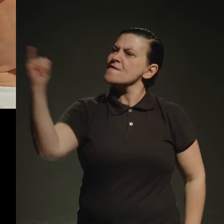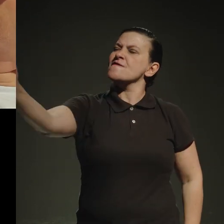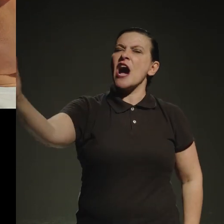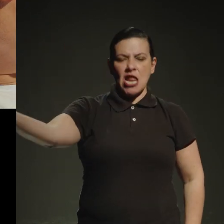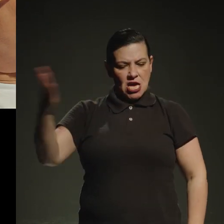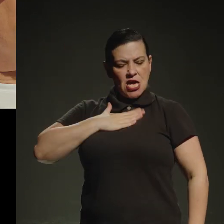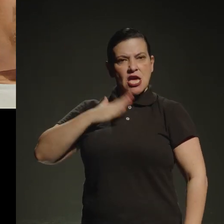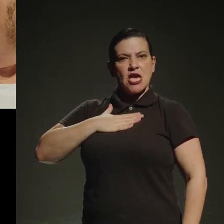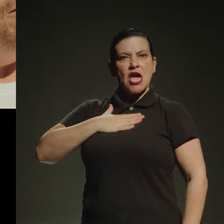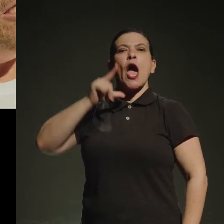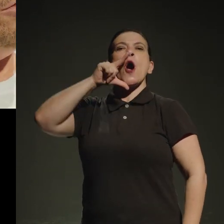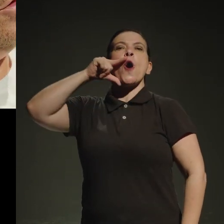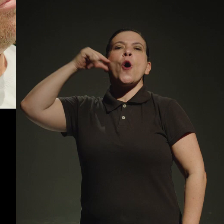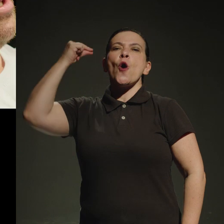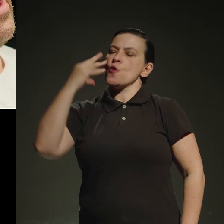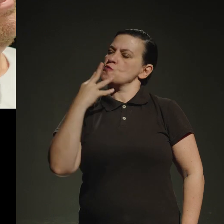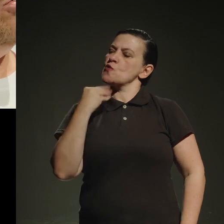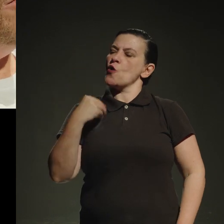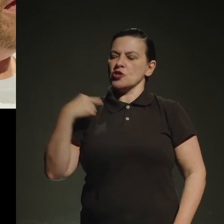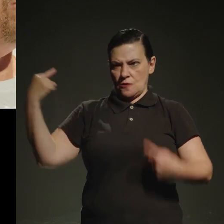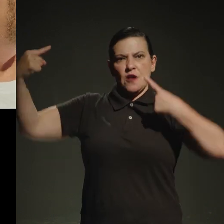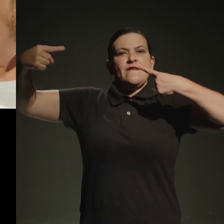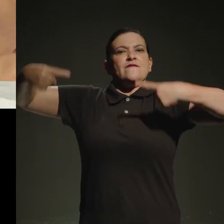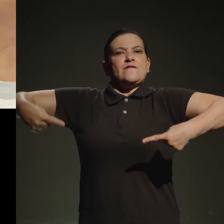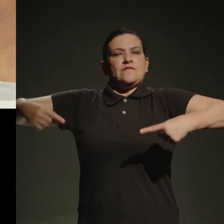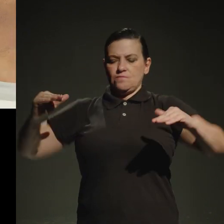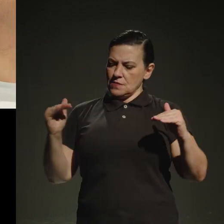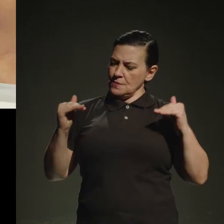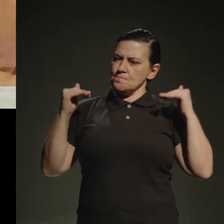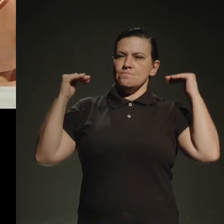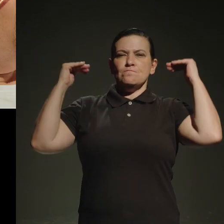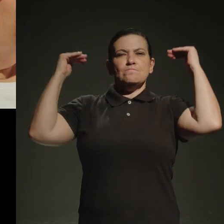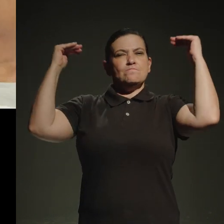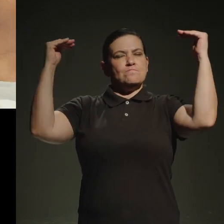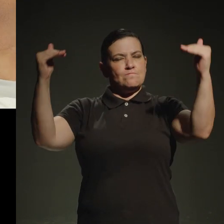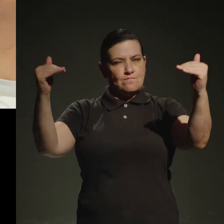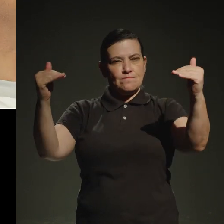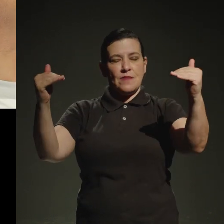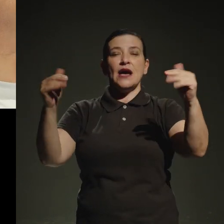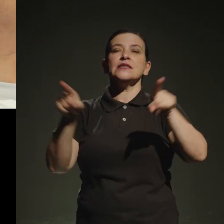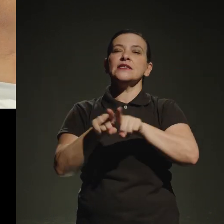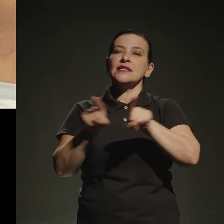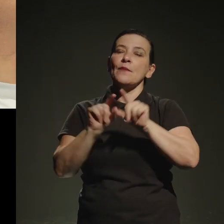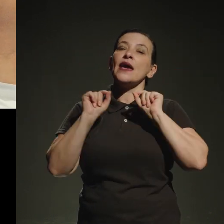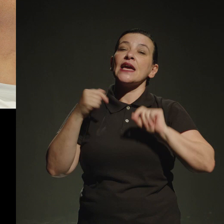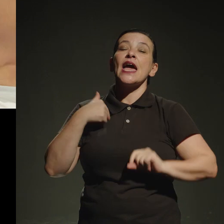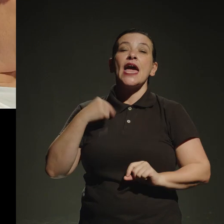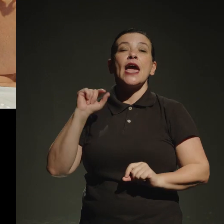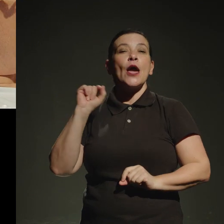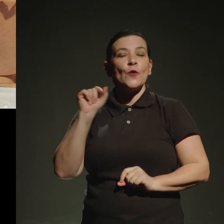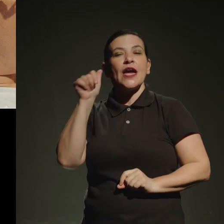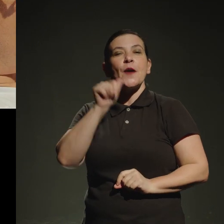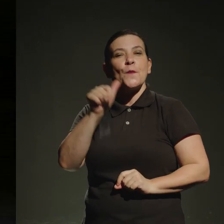Dom Quixote, o eleito da mais formosa dama do universo, a estonteante Dulcinea del